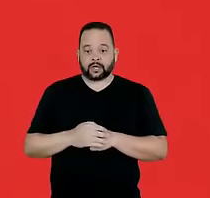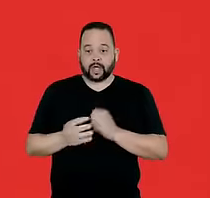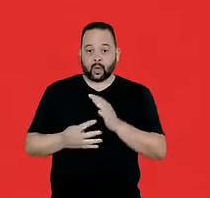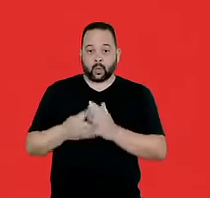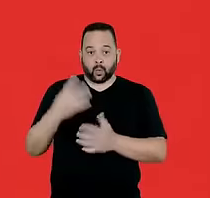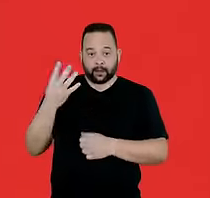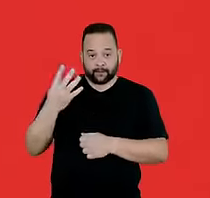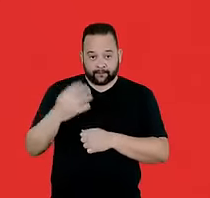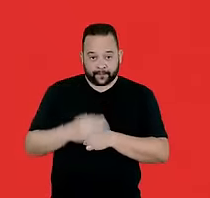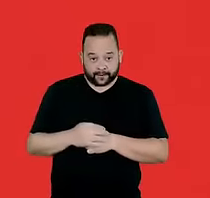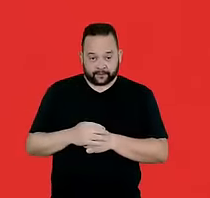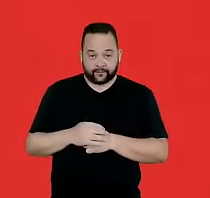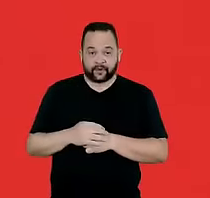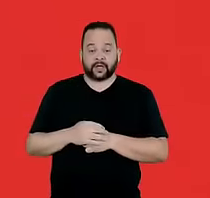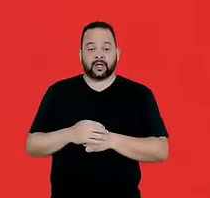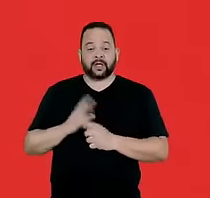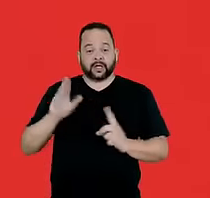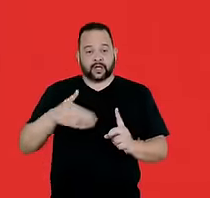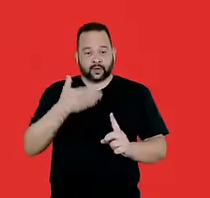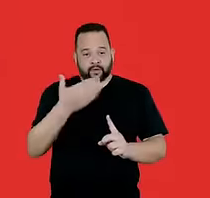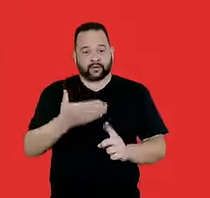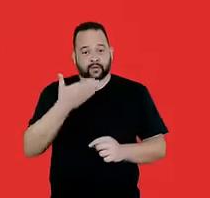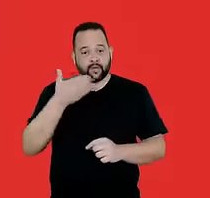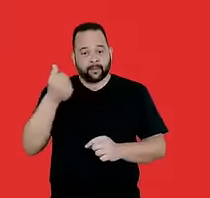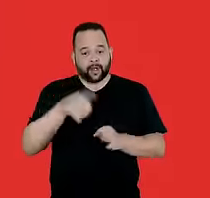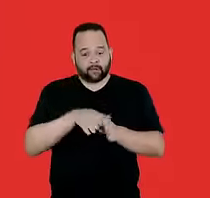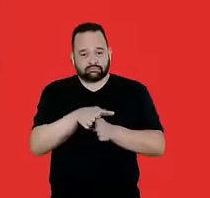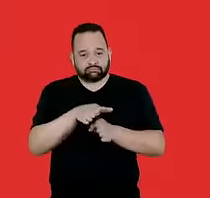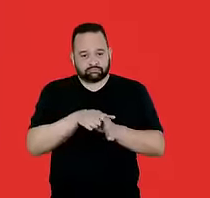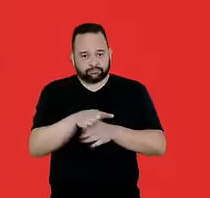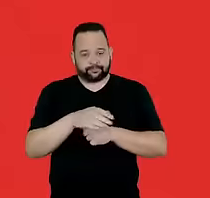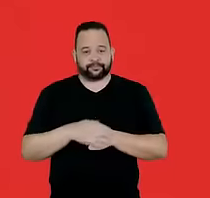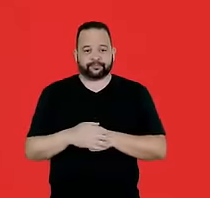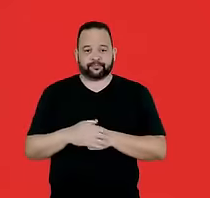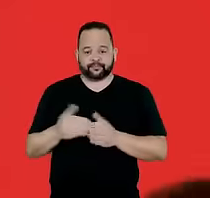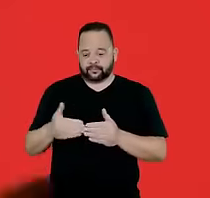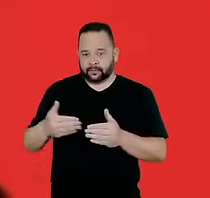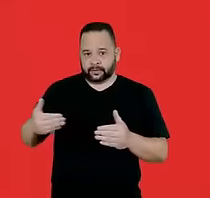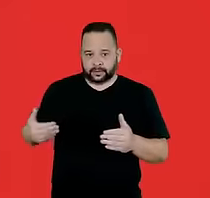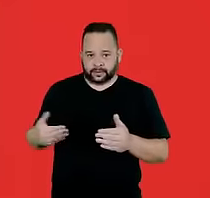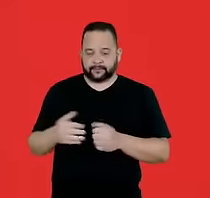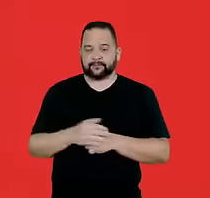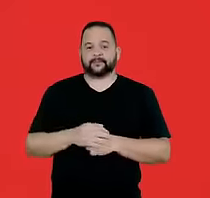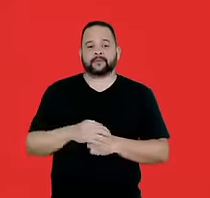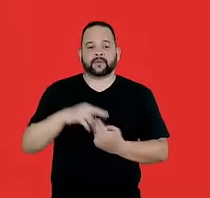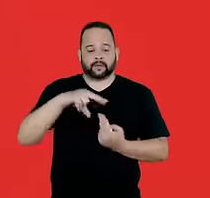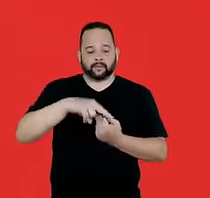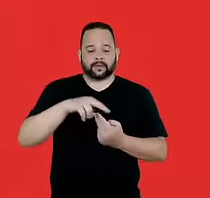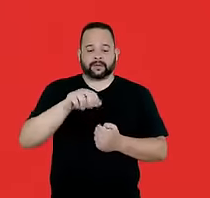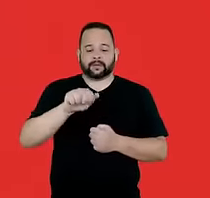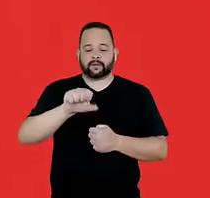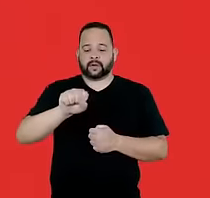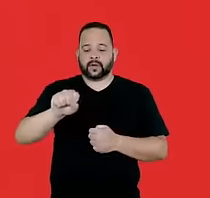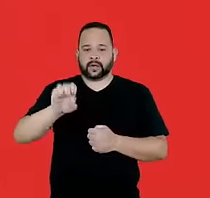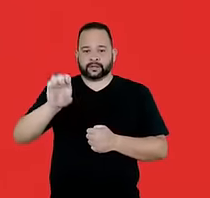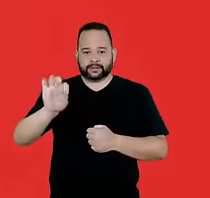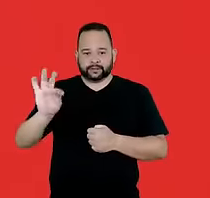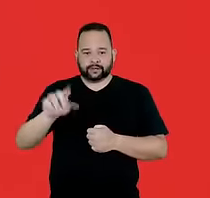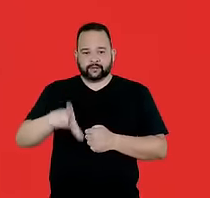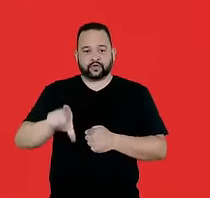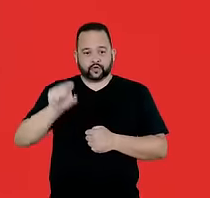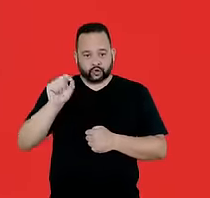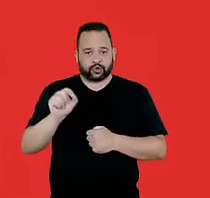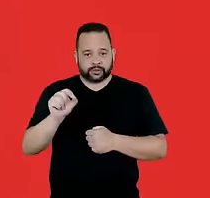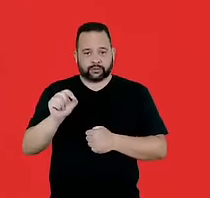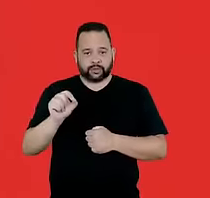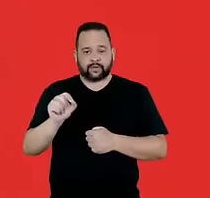de acordo com o rank da leaders League recentemente a nossa asset foi escolhida pela Fundação Getúlio Vargas como a melhor